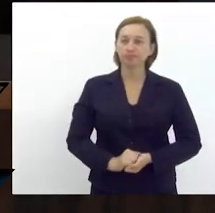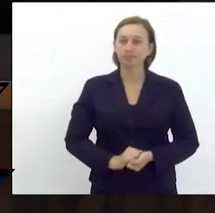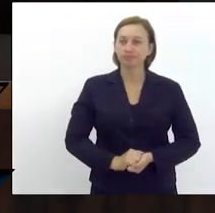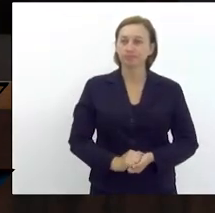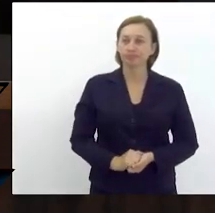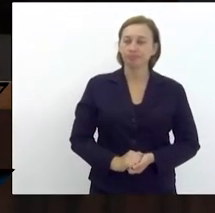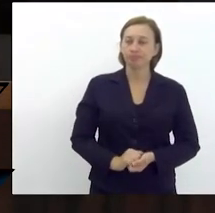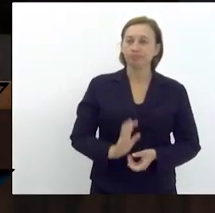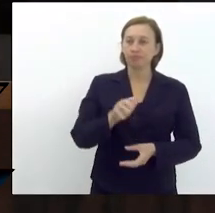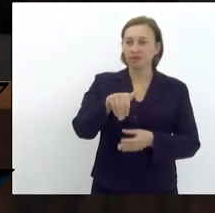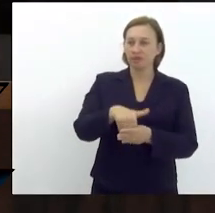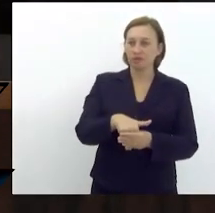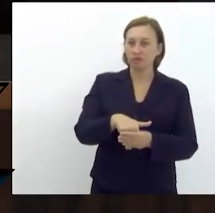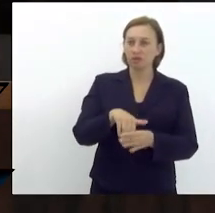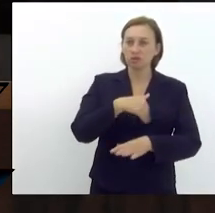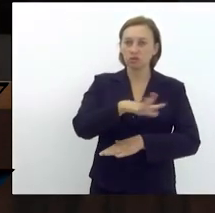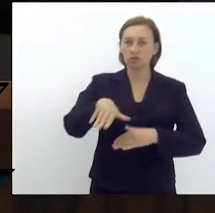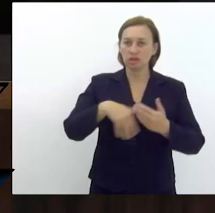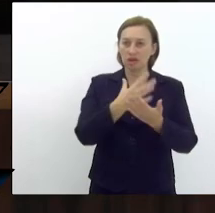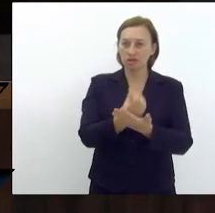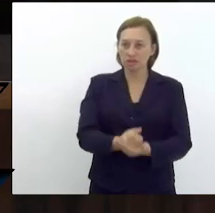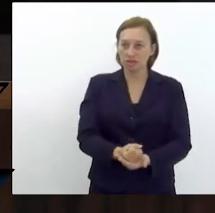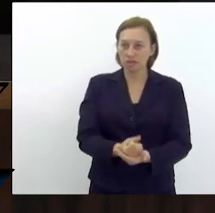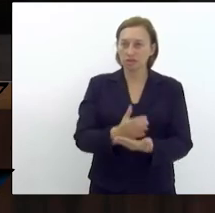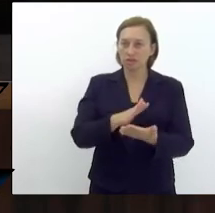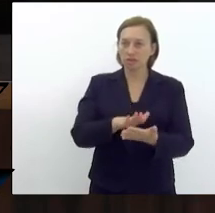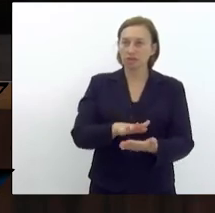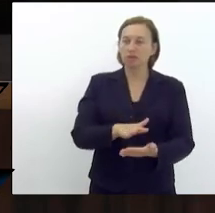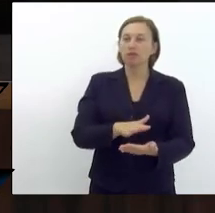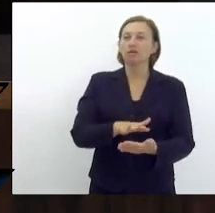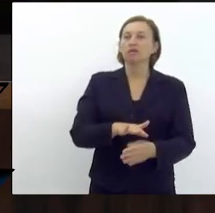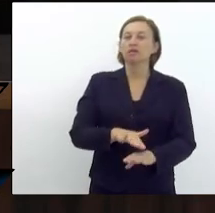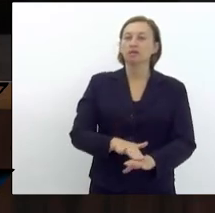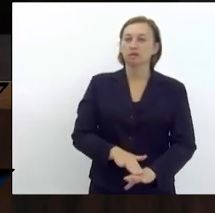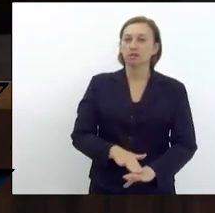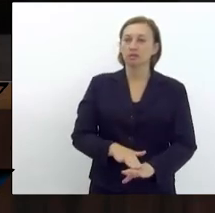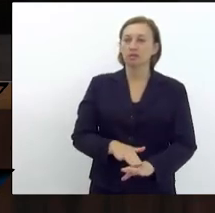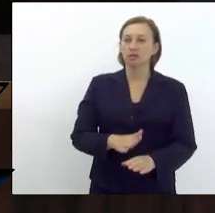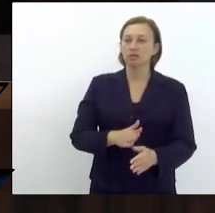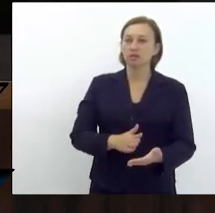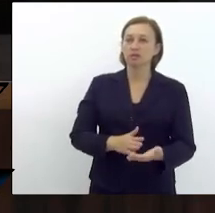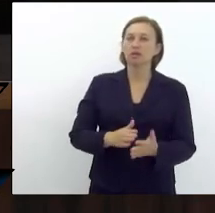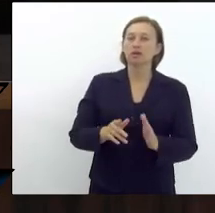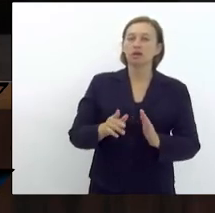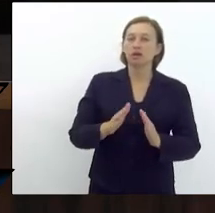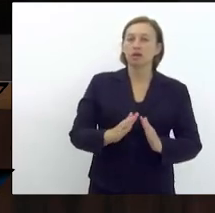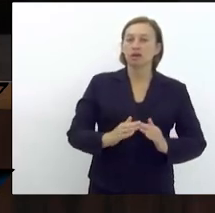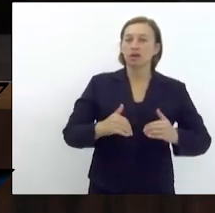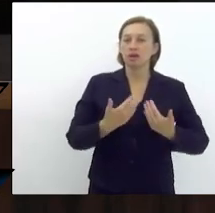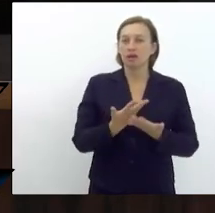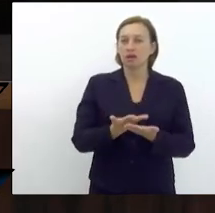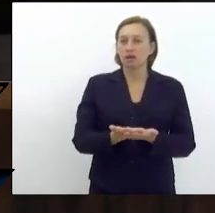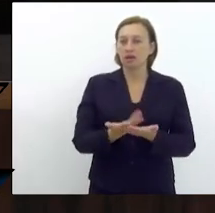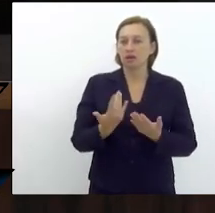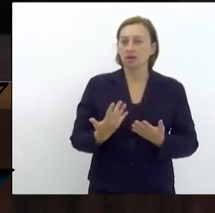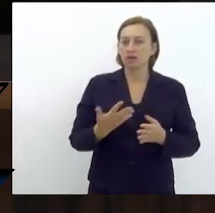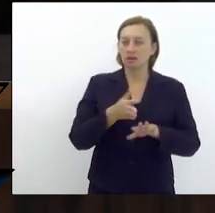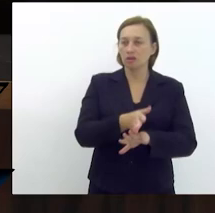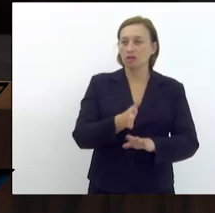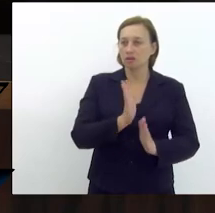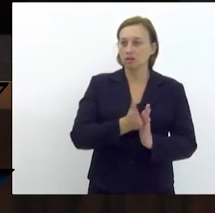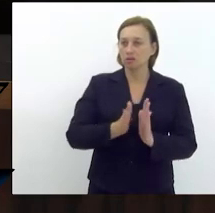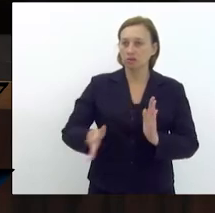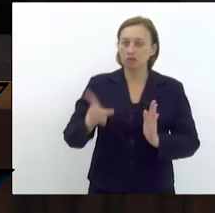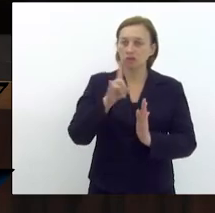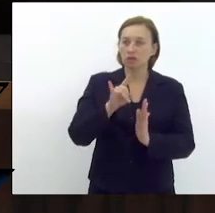em votação os senhores que aprovam permaneçam Como estão requerimento para inclusão da Ordem do dia do